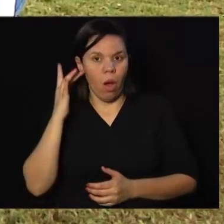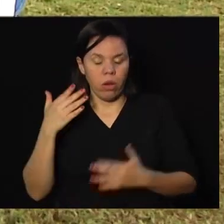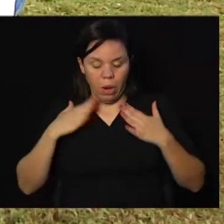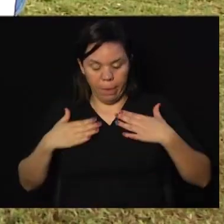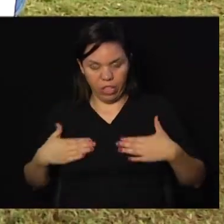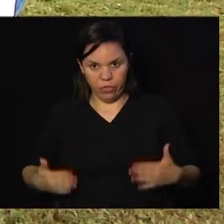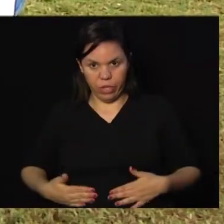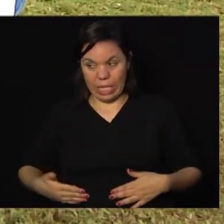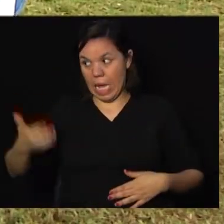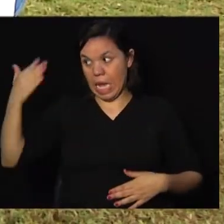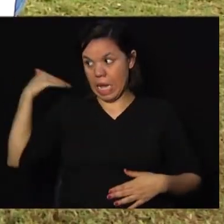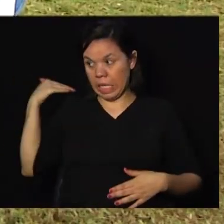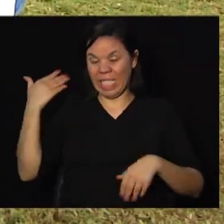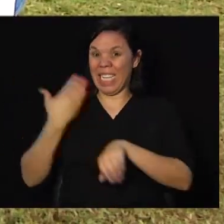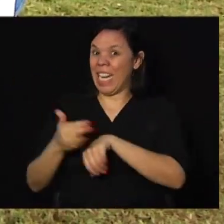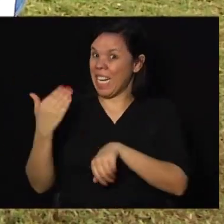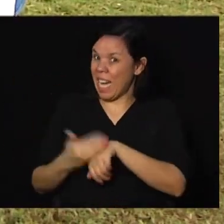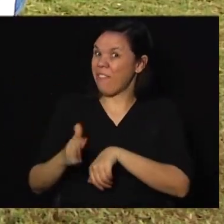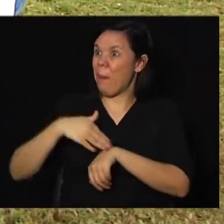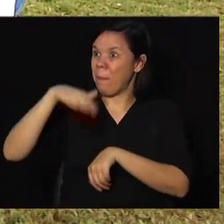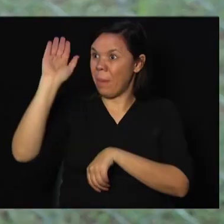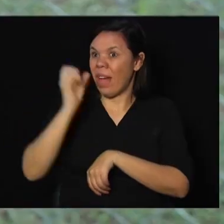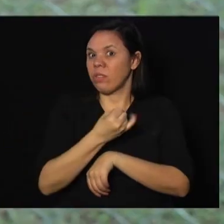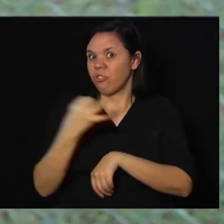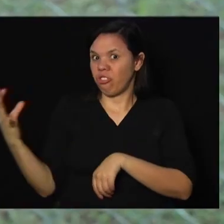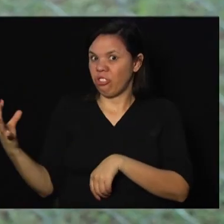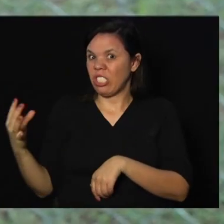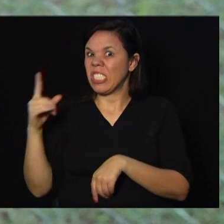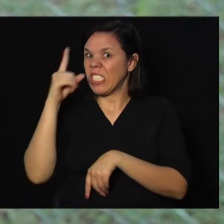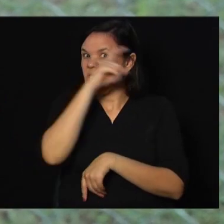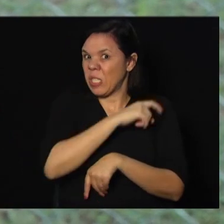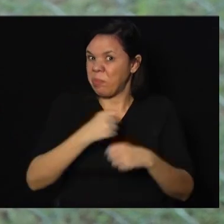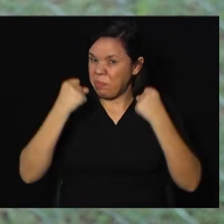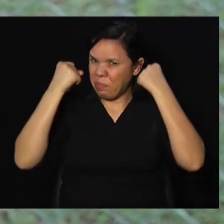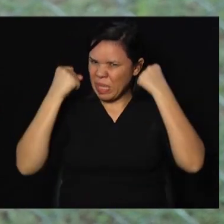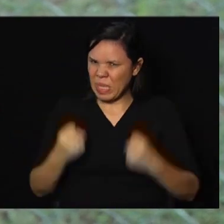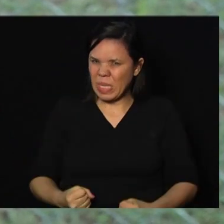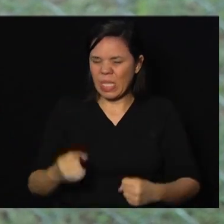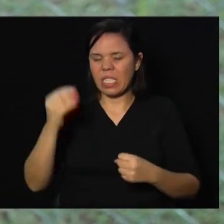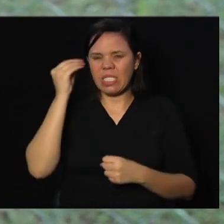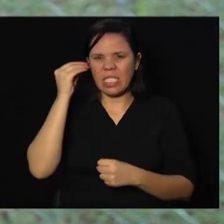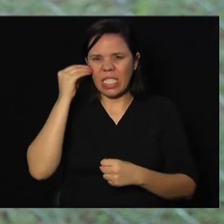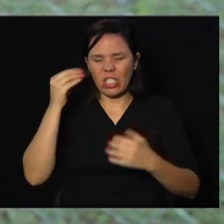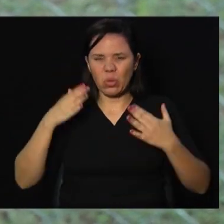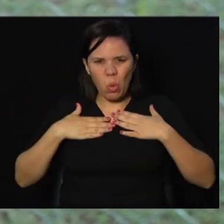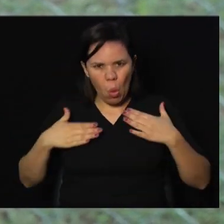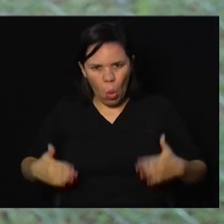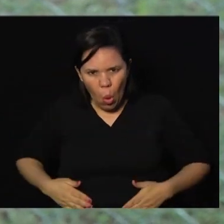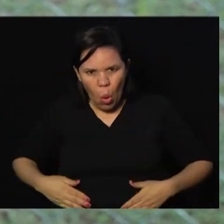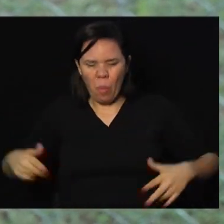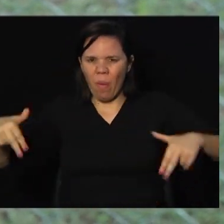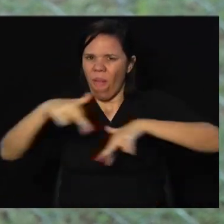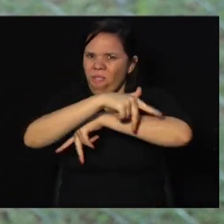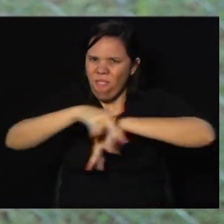hoje. Entendeu? O treinamento era mais puxado. Nós tínhamos teste de Cooper, umas